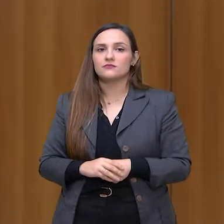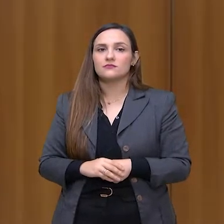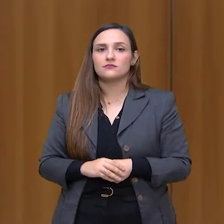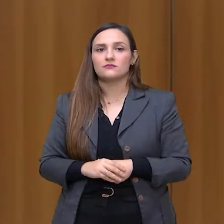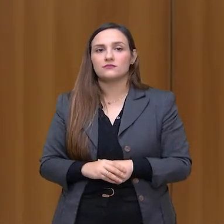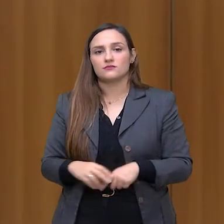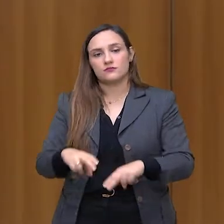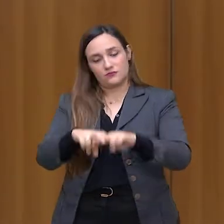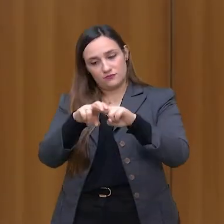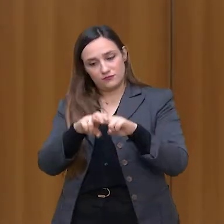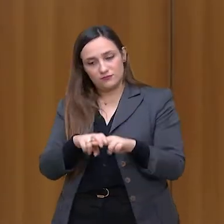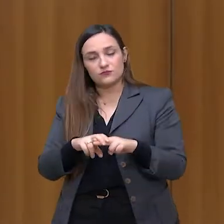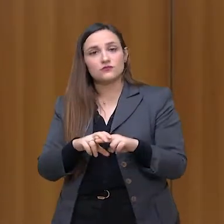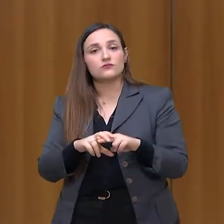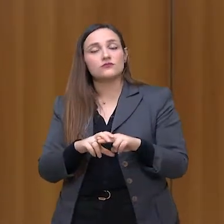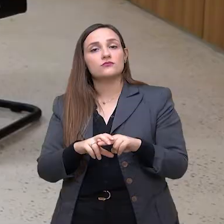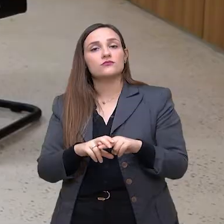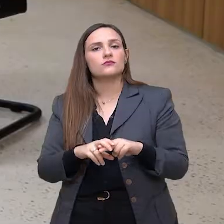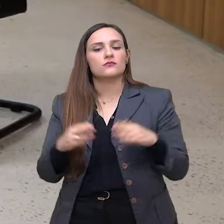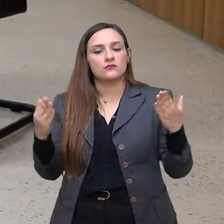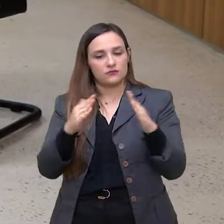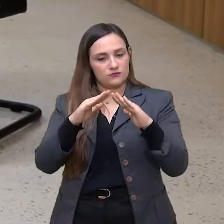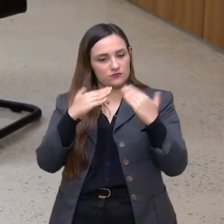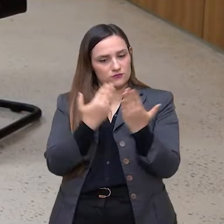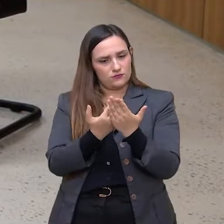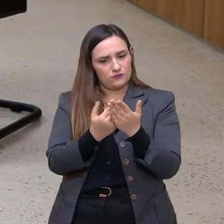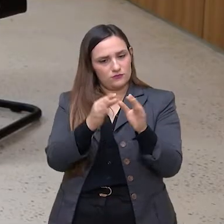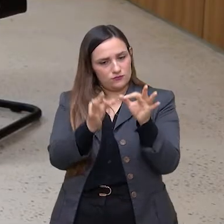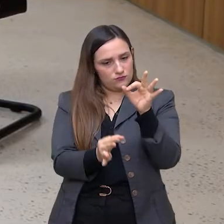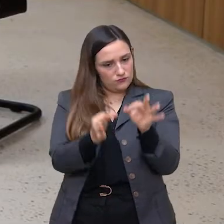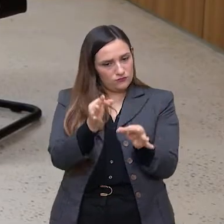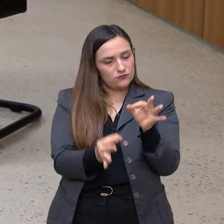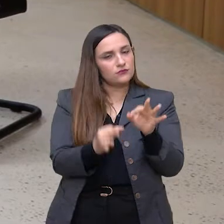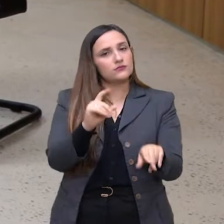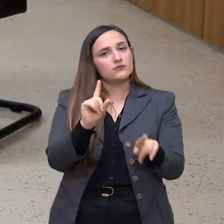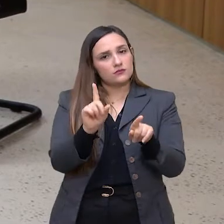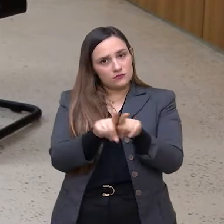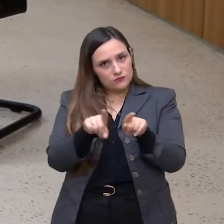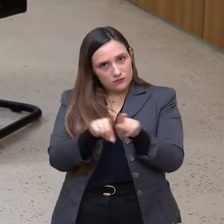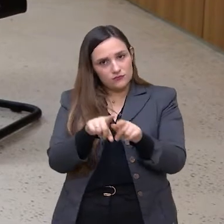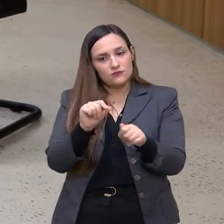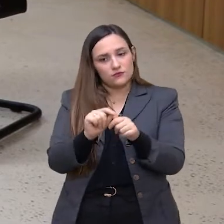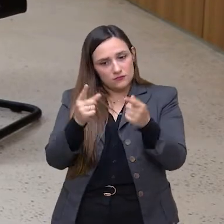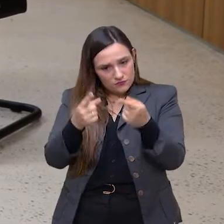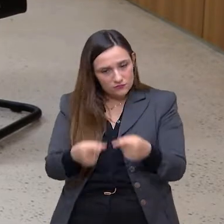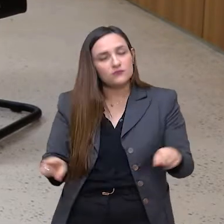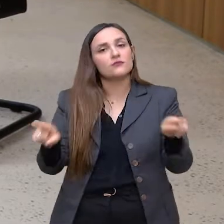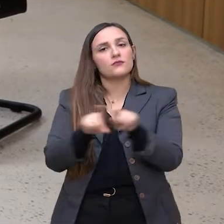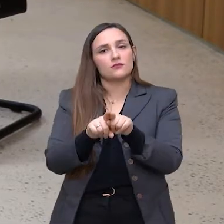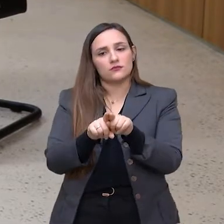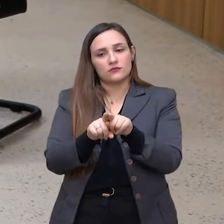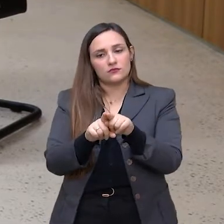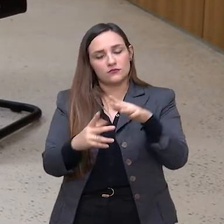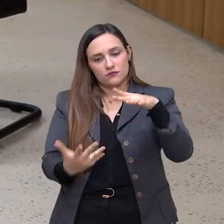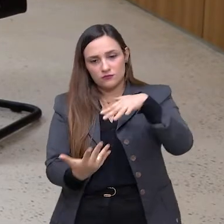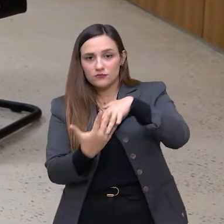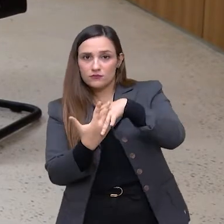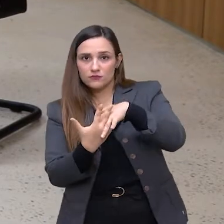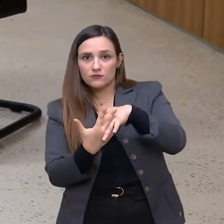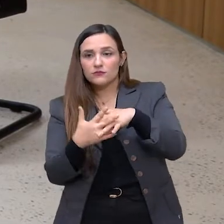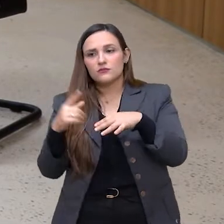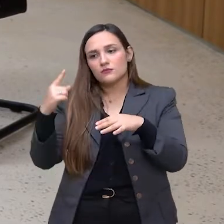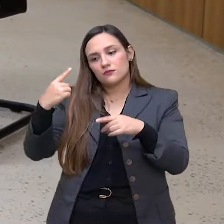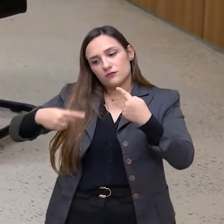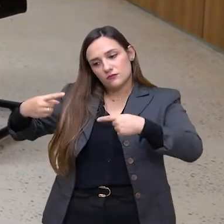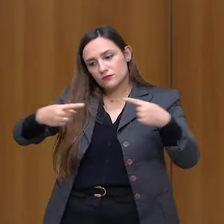corretamente envolvido com isso, né? A Escola Judicial tem uma parceria com a UFMS em relação a